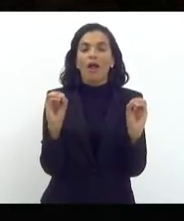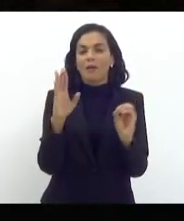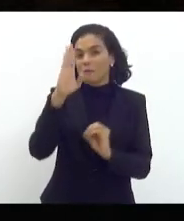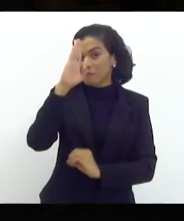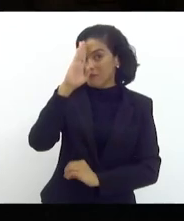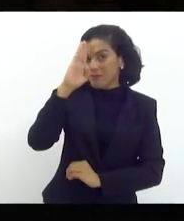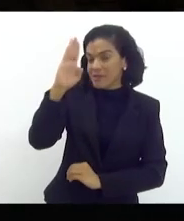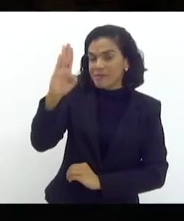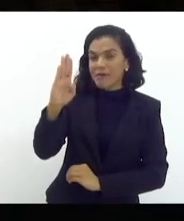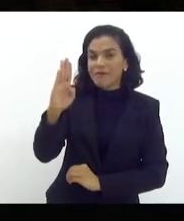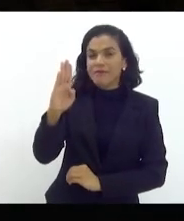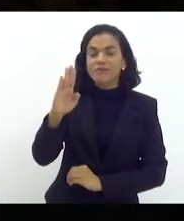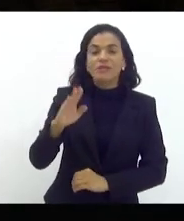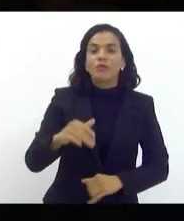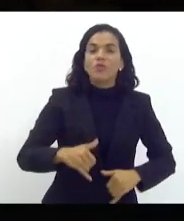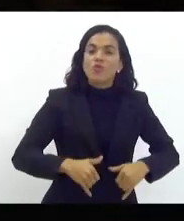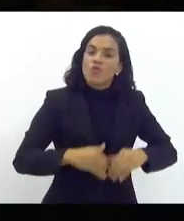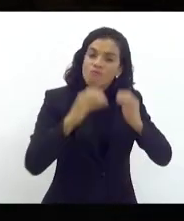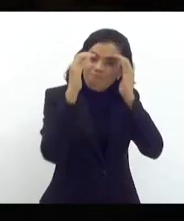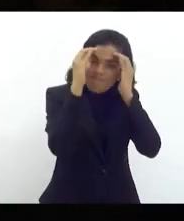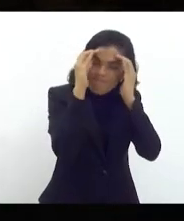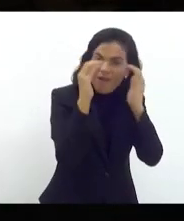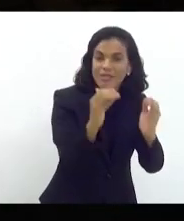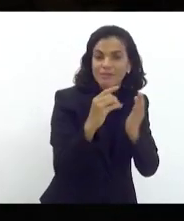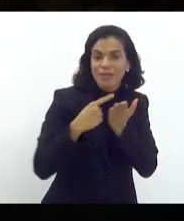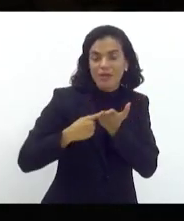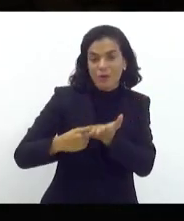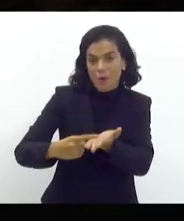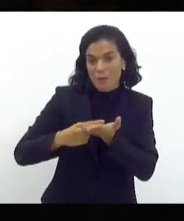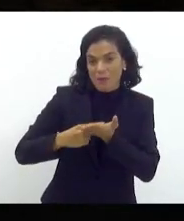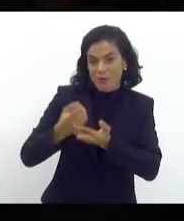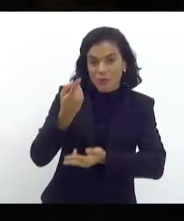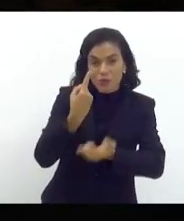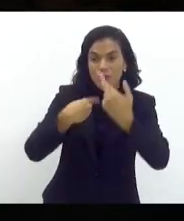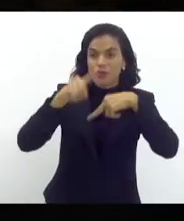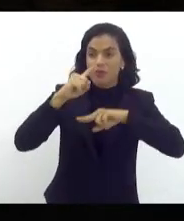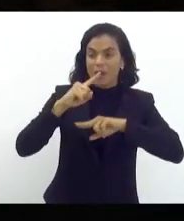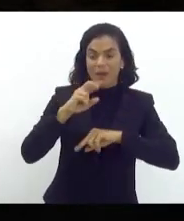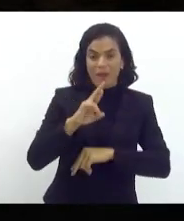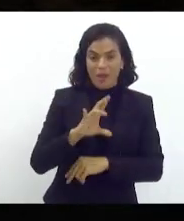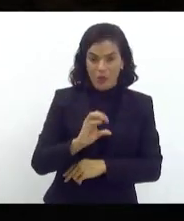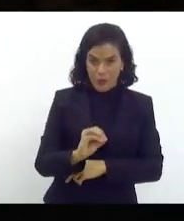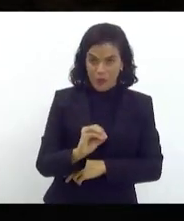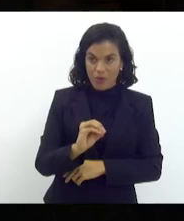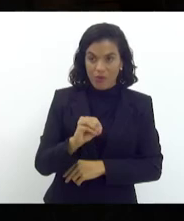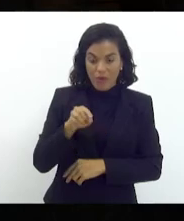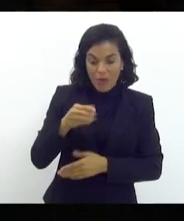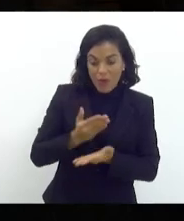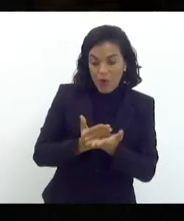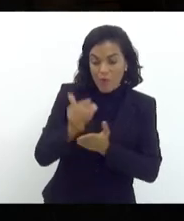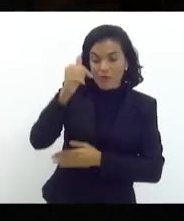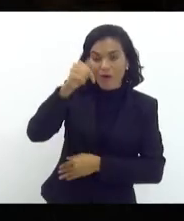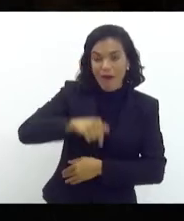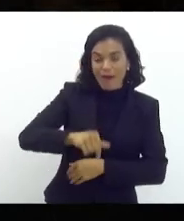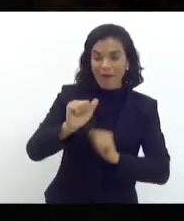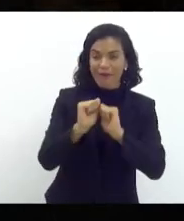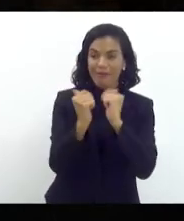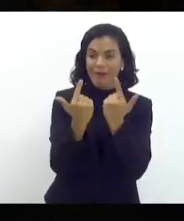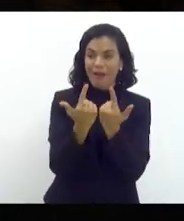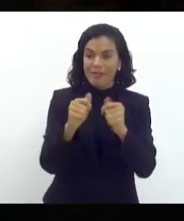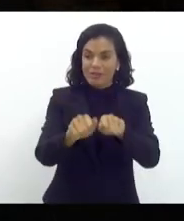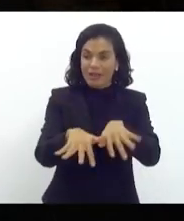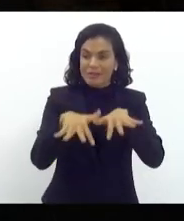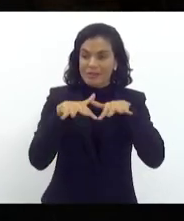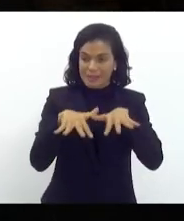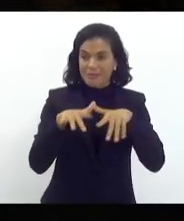quando você não honra o compromisso do supera rio que nasceu aqui no Parlamento Fluminense